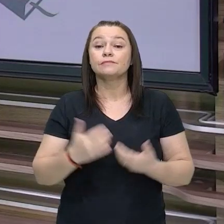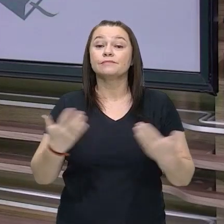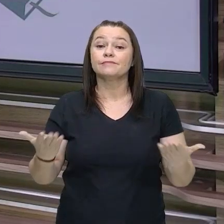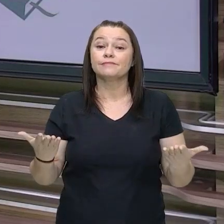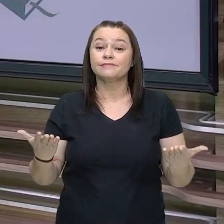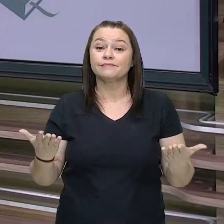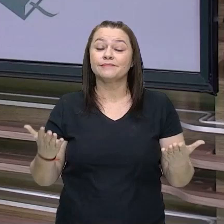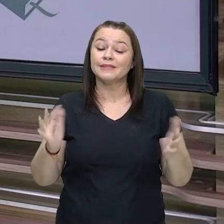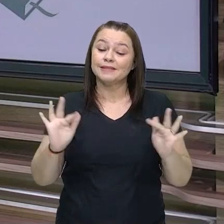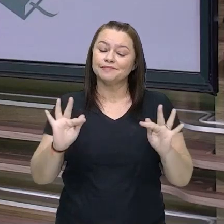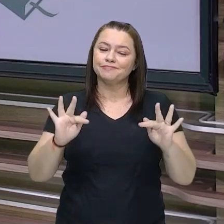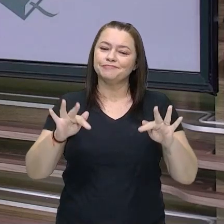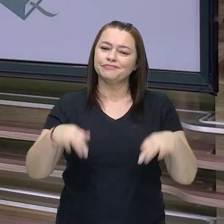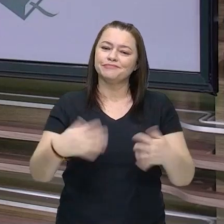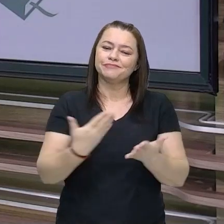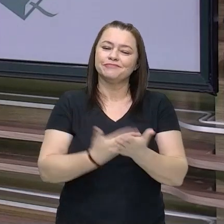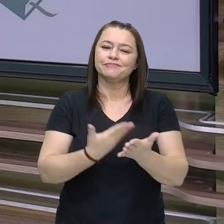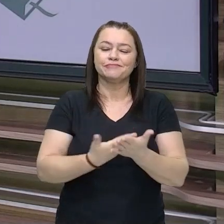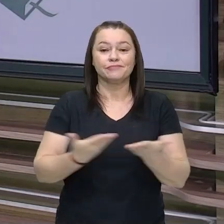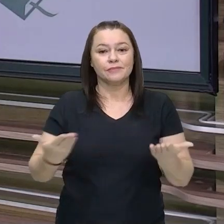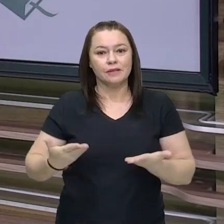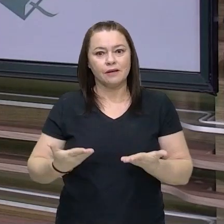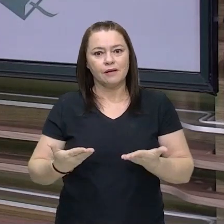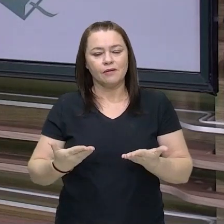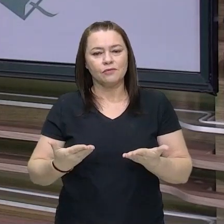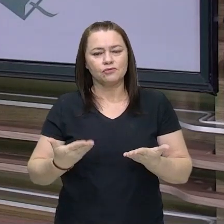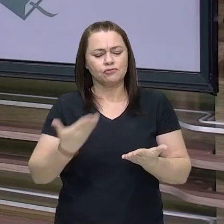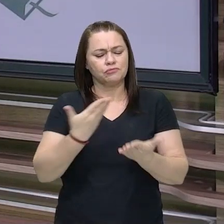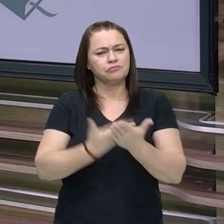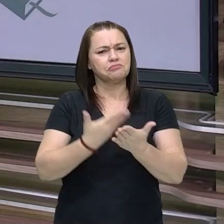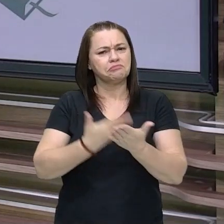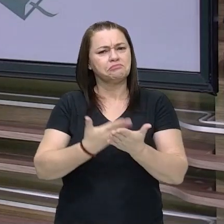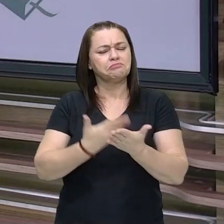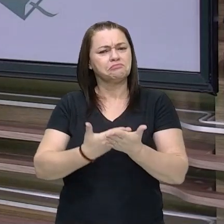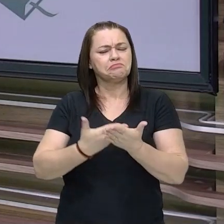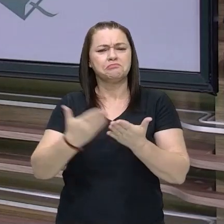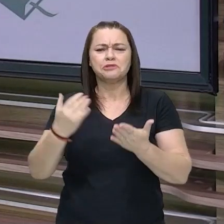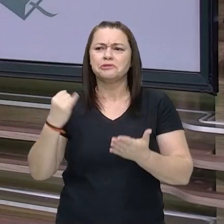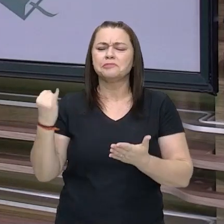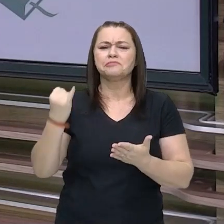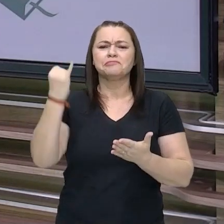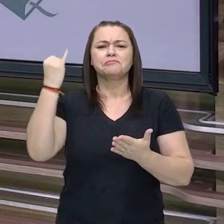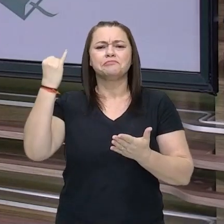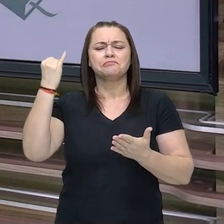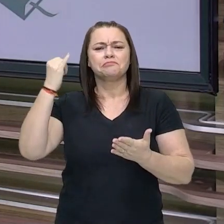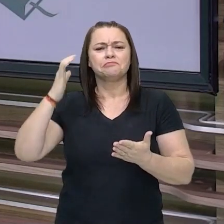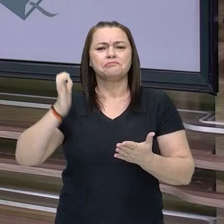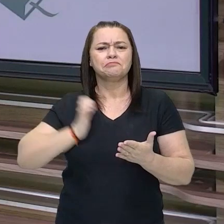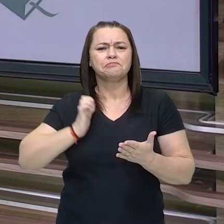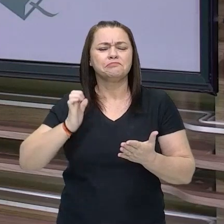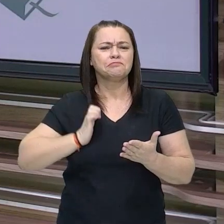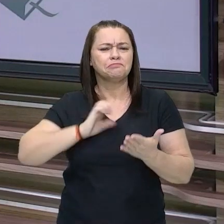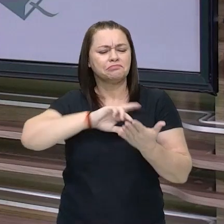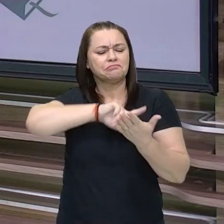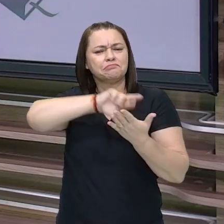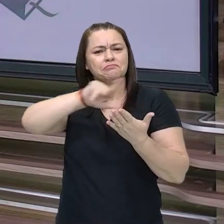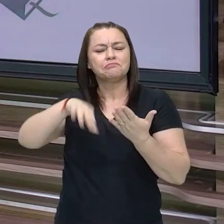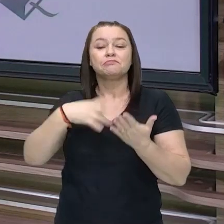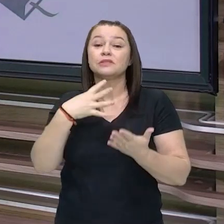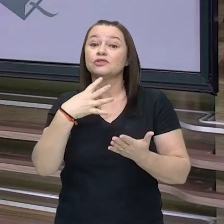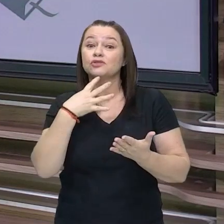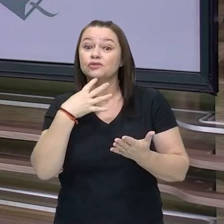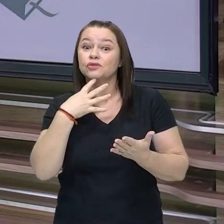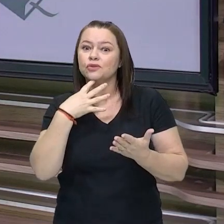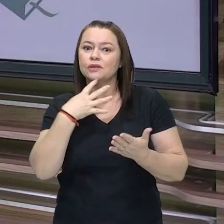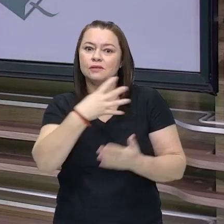Enfim, acabamos a aula de hoje. Uma aula bem rica, rapaz. Uma das aulas mais ricas que nós já tivemos por aqui de História